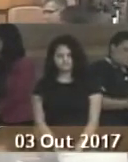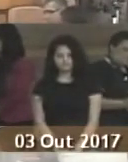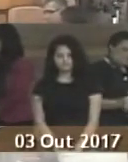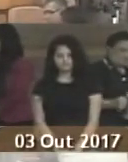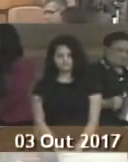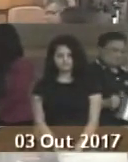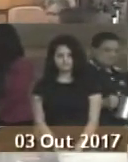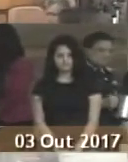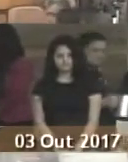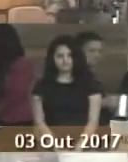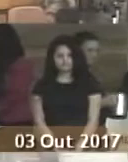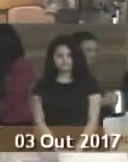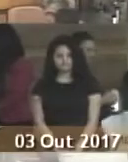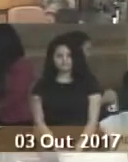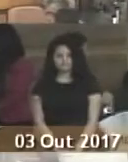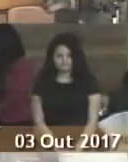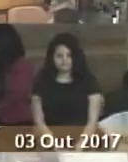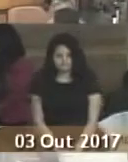Depois.